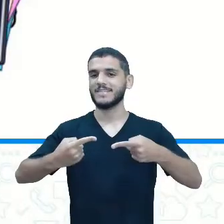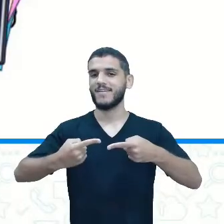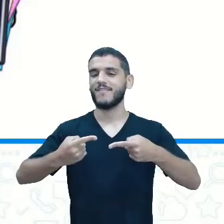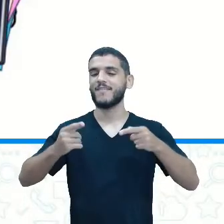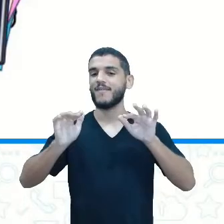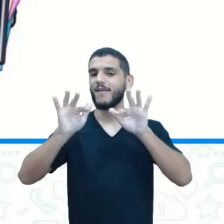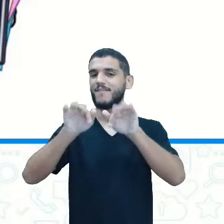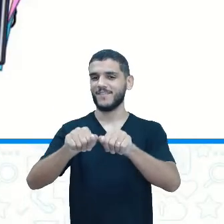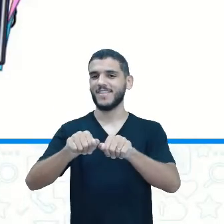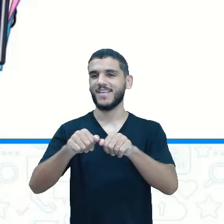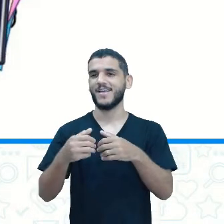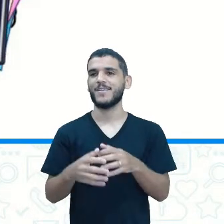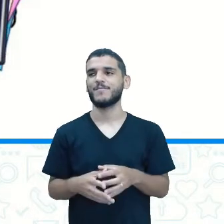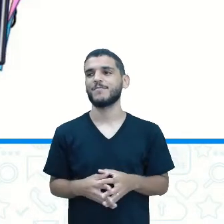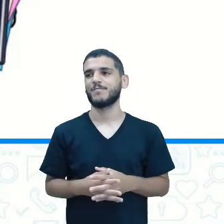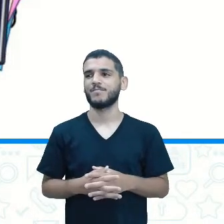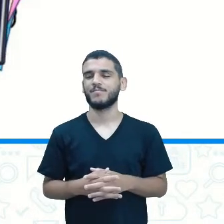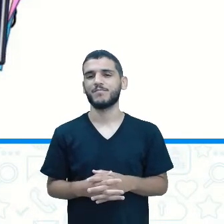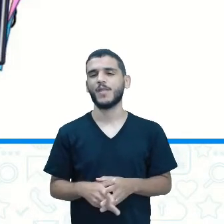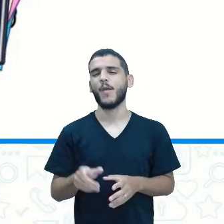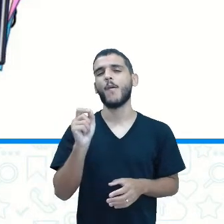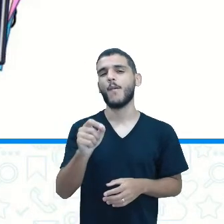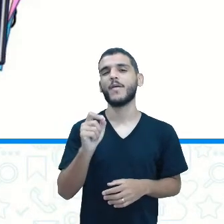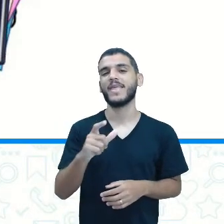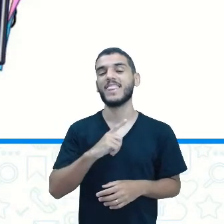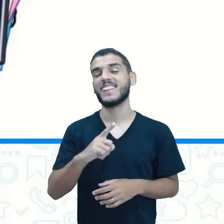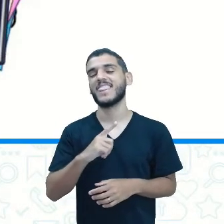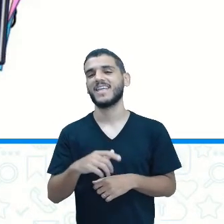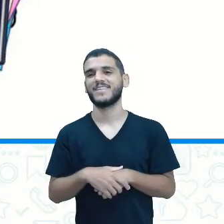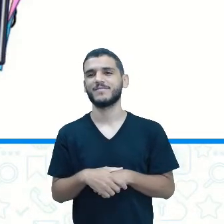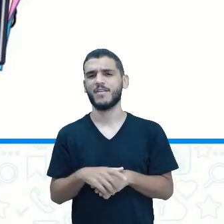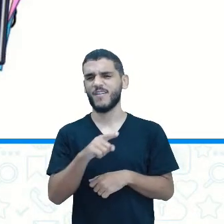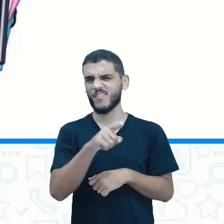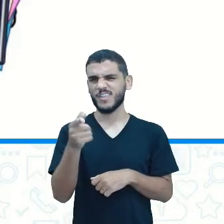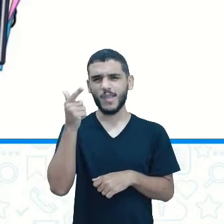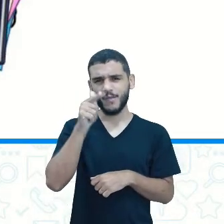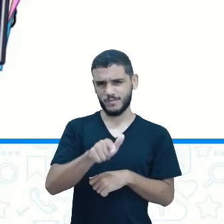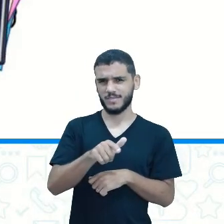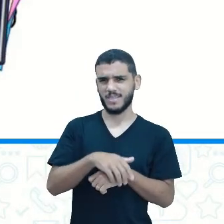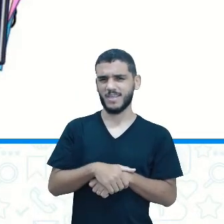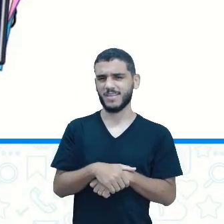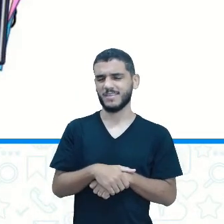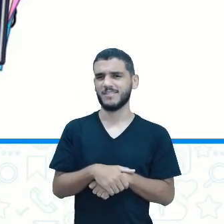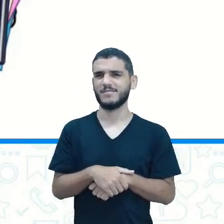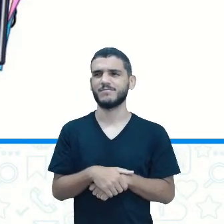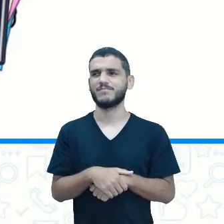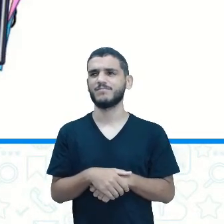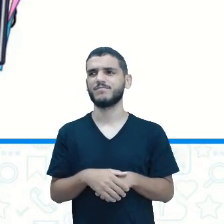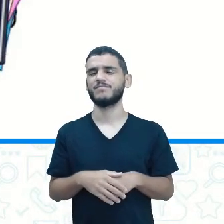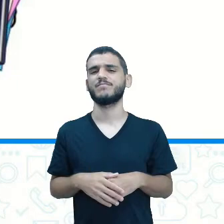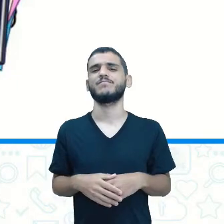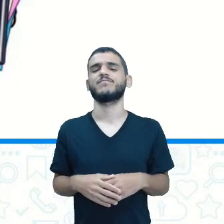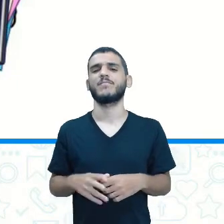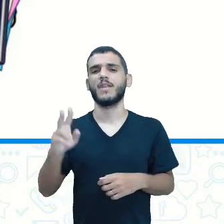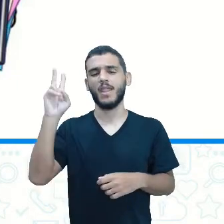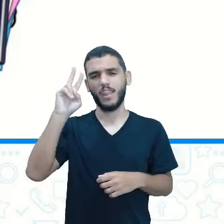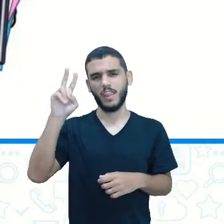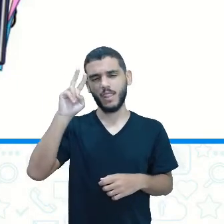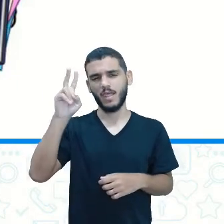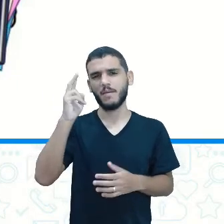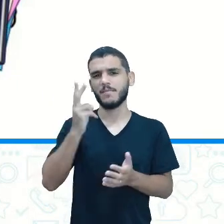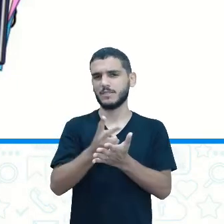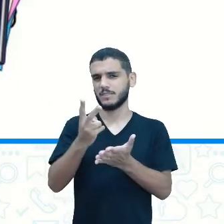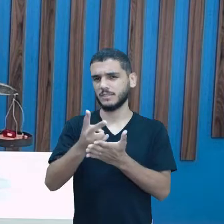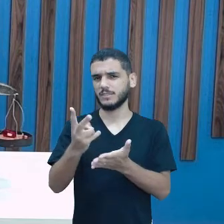desafio final. O que será que eu trouxe para vocês? Será que vocês vão conseguir resolver? Lembra que eu estou sempre